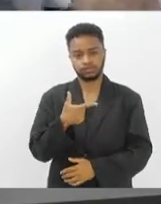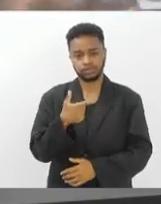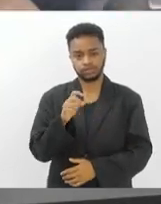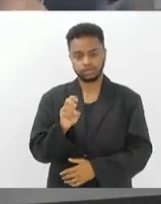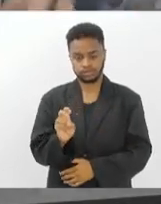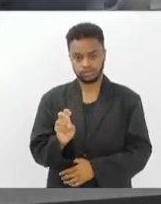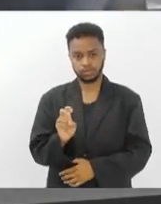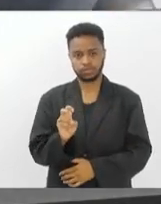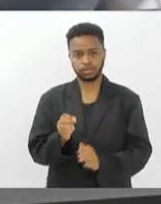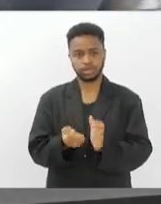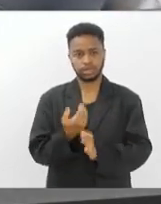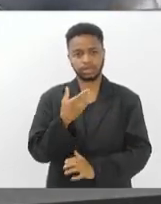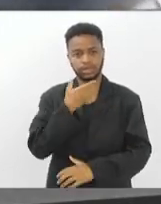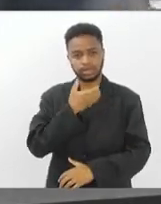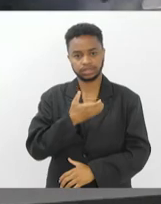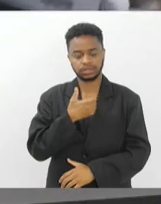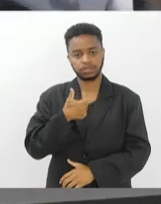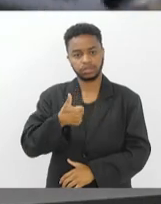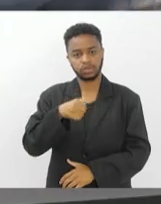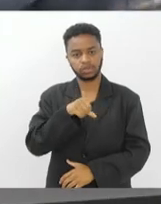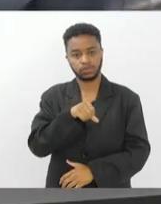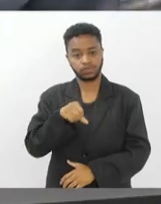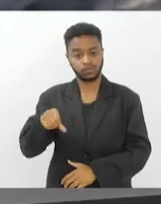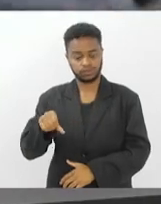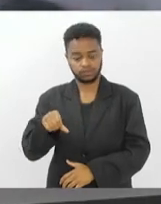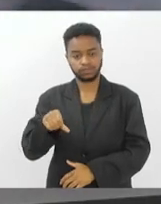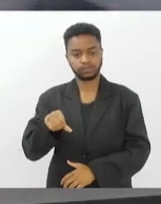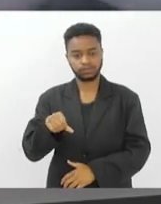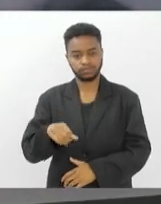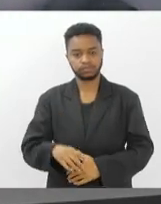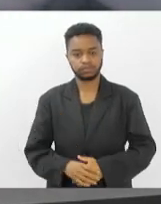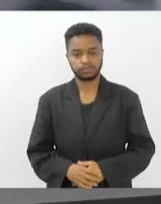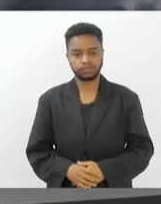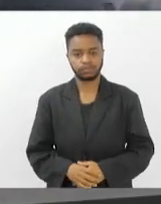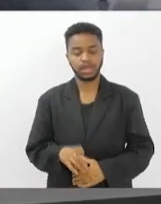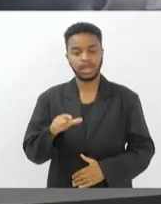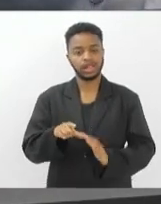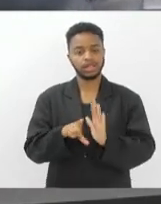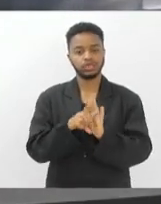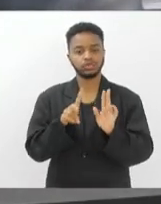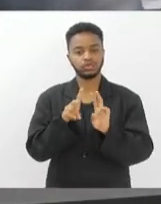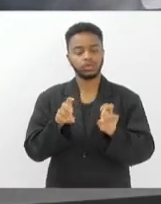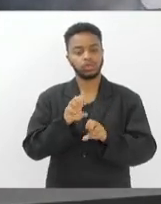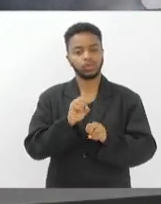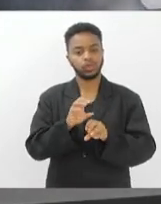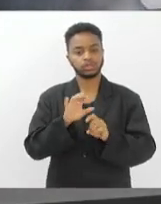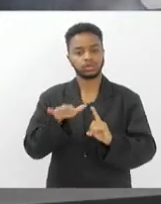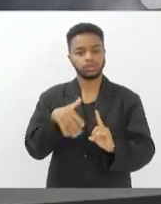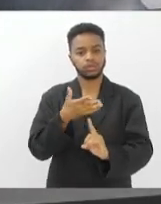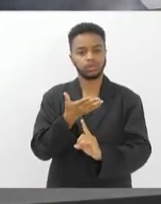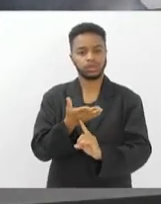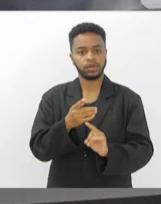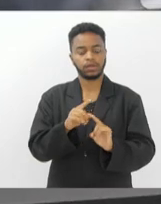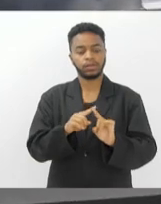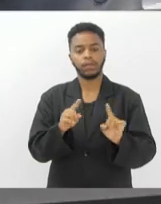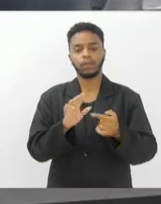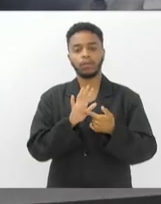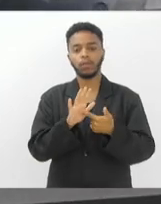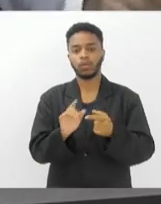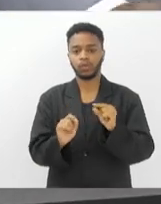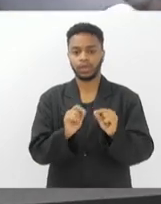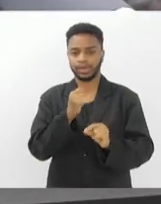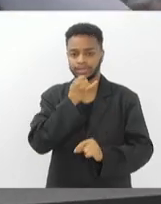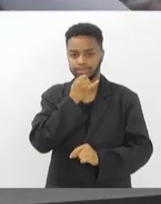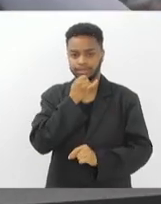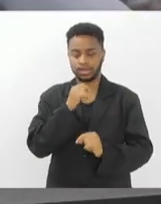3325 de dezembro de 99. É a lei da educação ambiental. O que, que diz nessa lei? Por